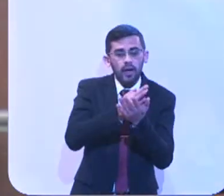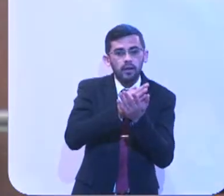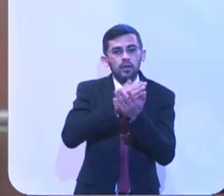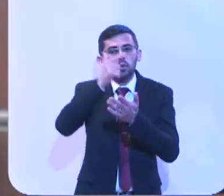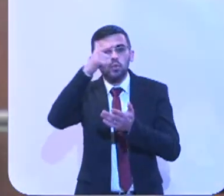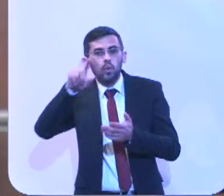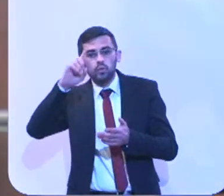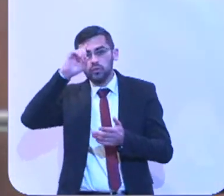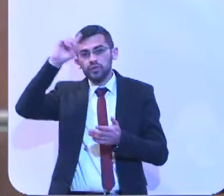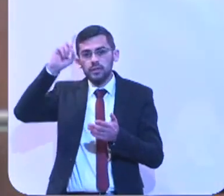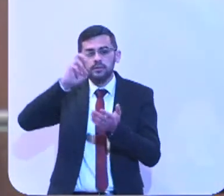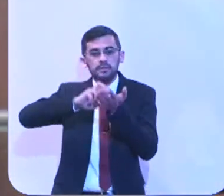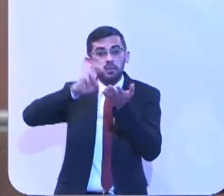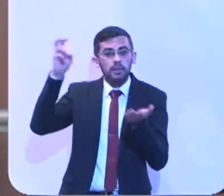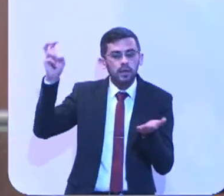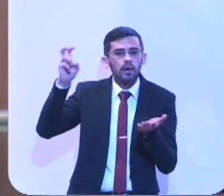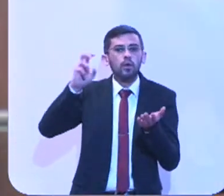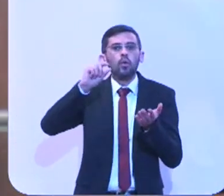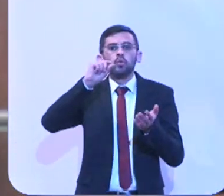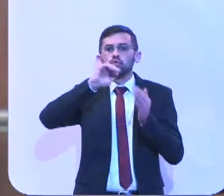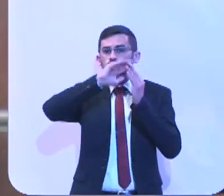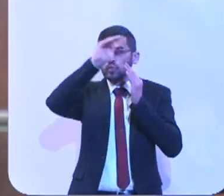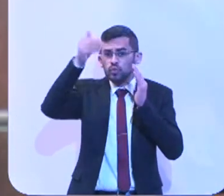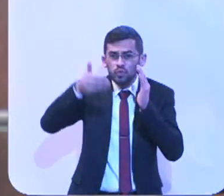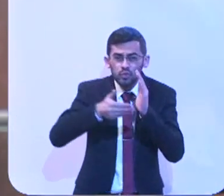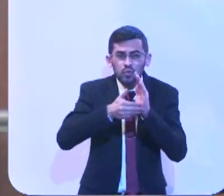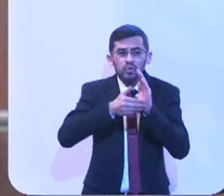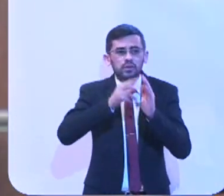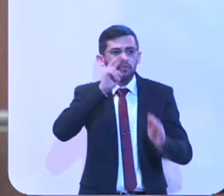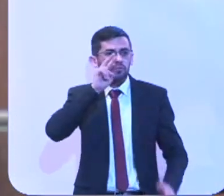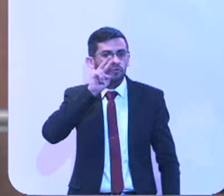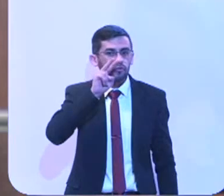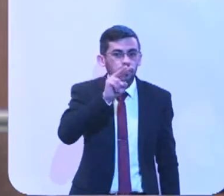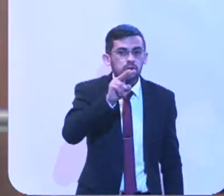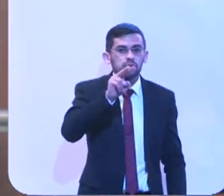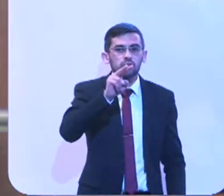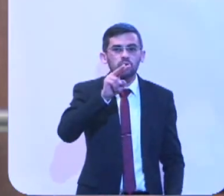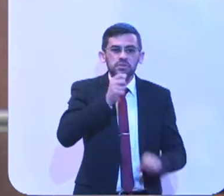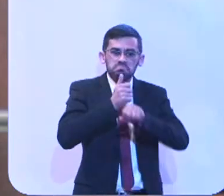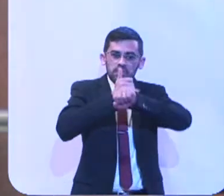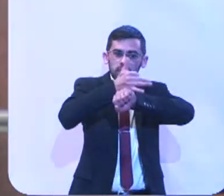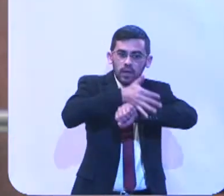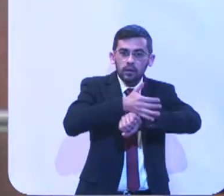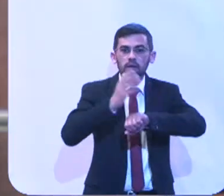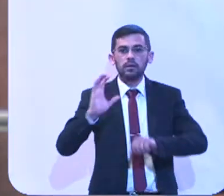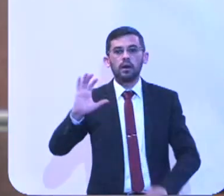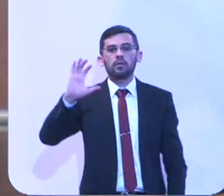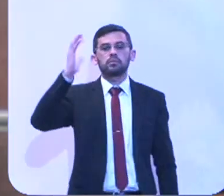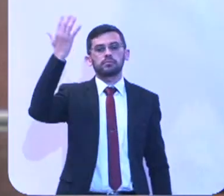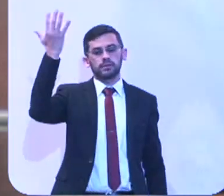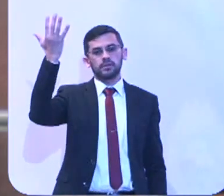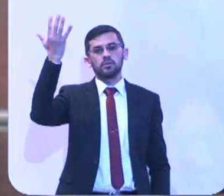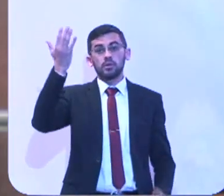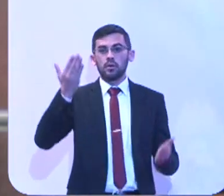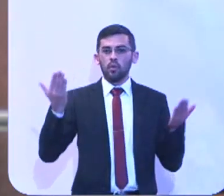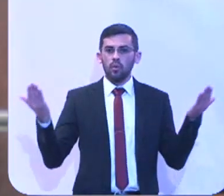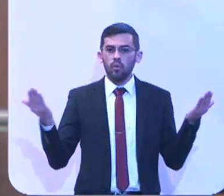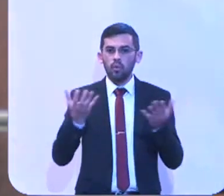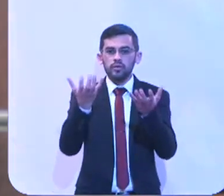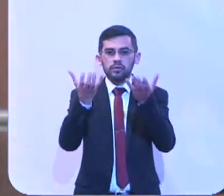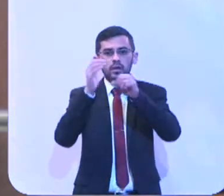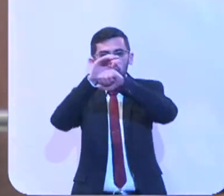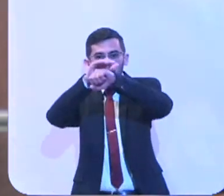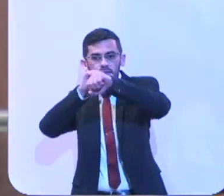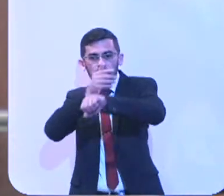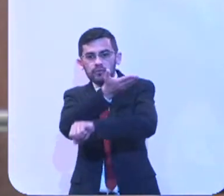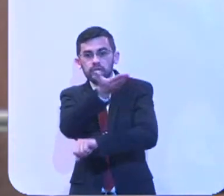de manhã, quando eu fui pregar, exatamente do jeito que eu tinha visto, aconteceu. Hoje eu queria te